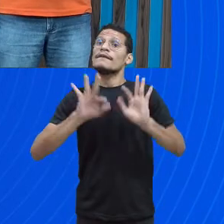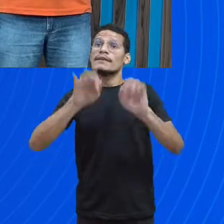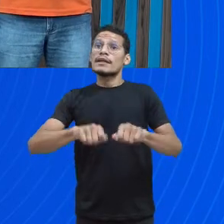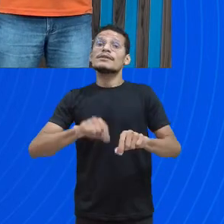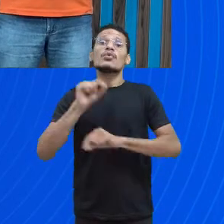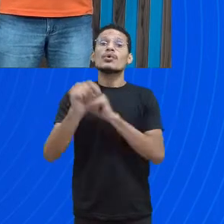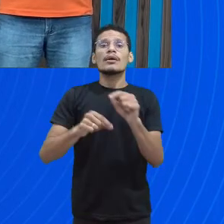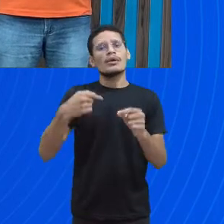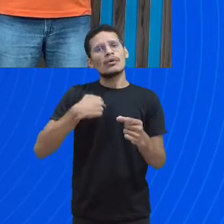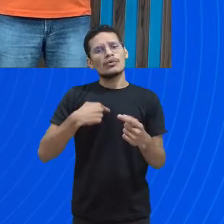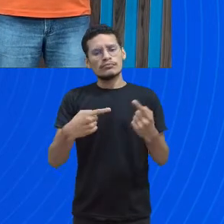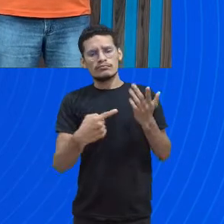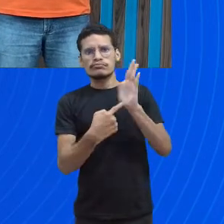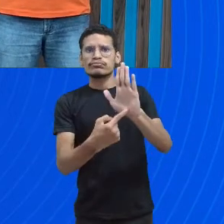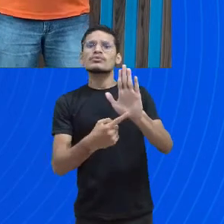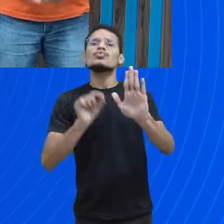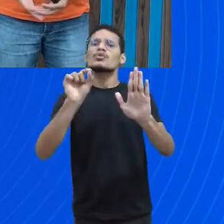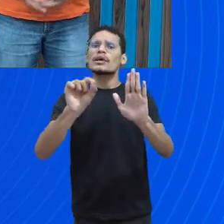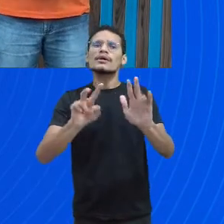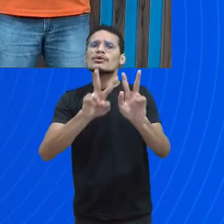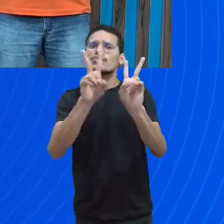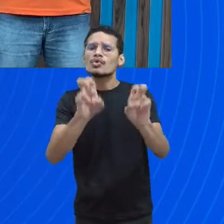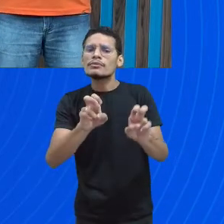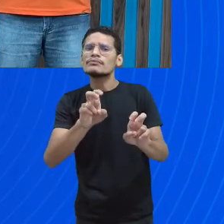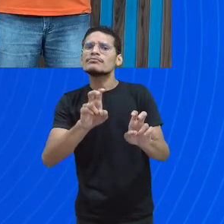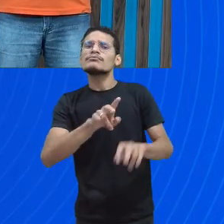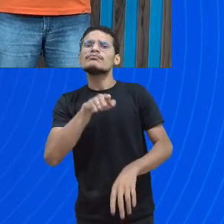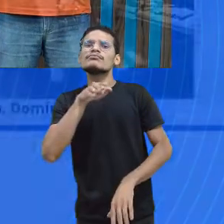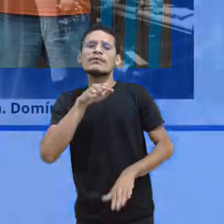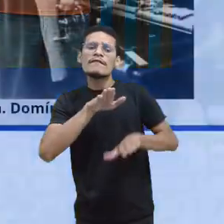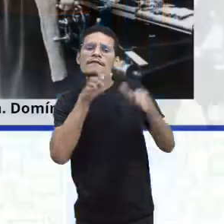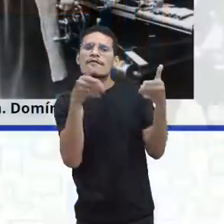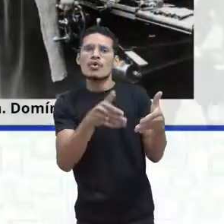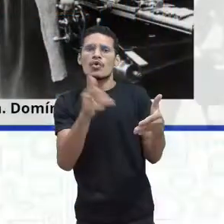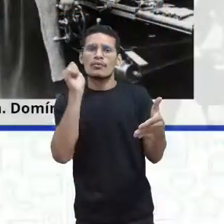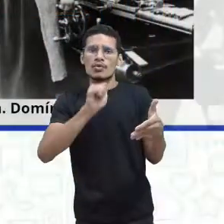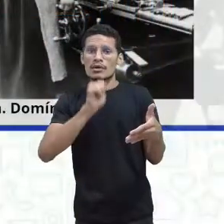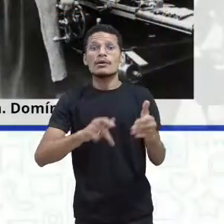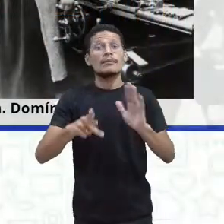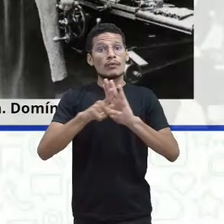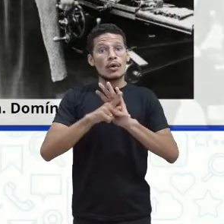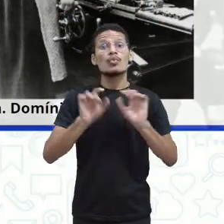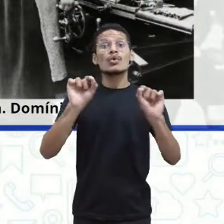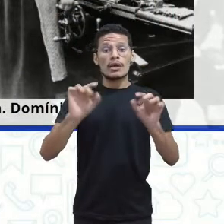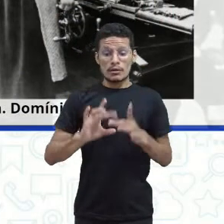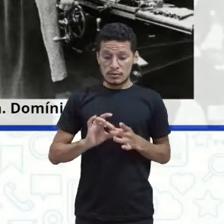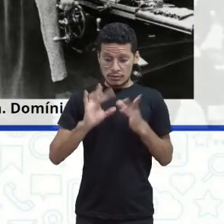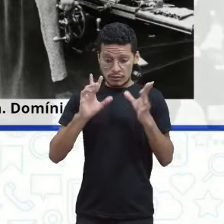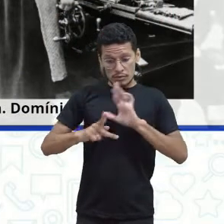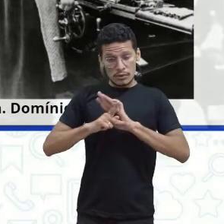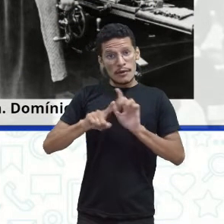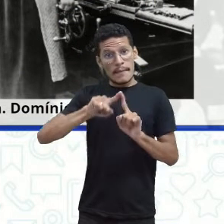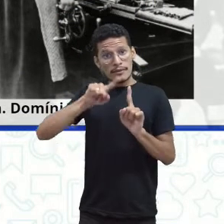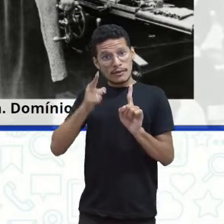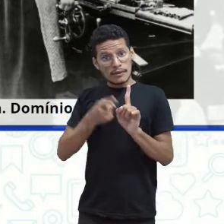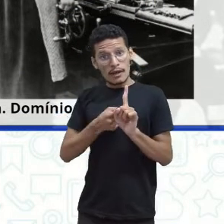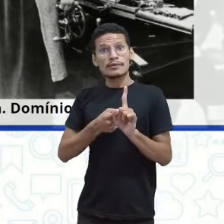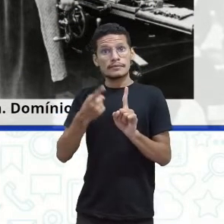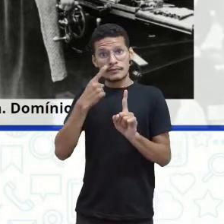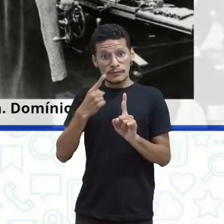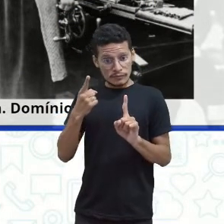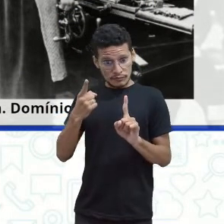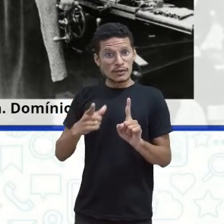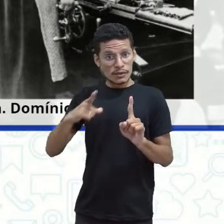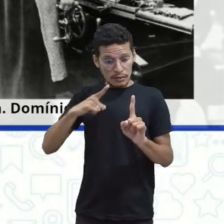quero pontuar uma questão que toca especialmente no caso das mulheres. A licença maternidade, veja, até a introdução da